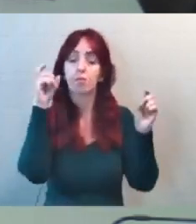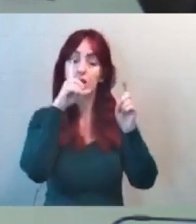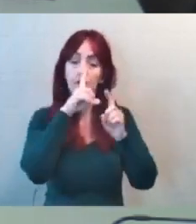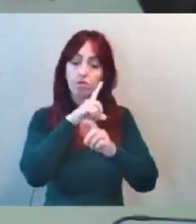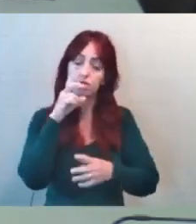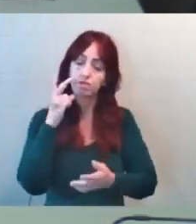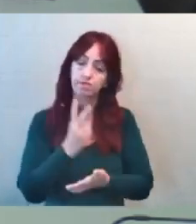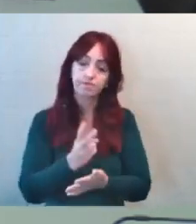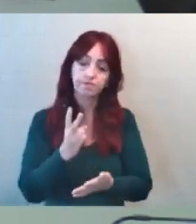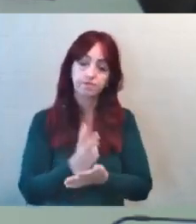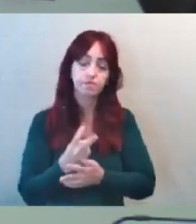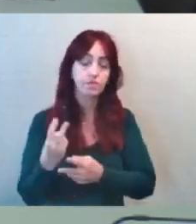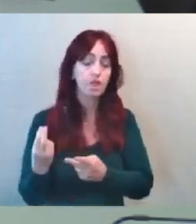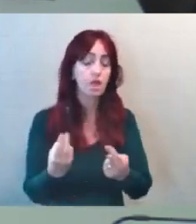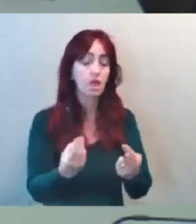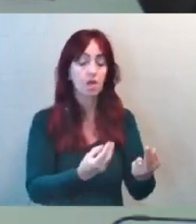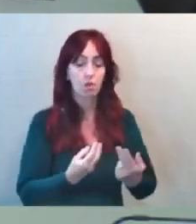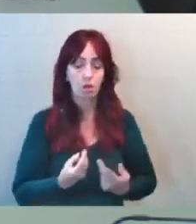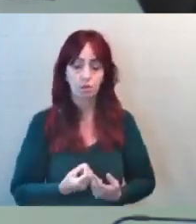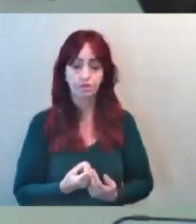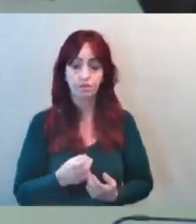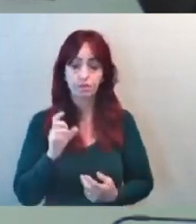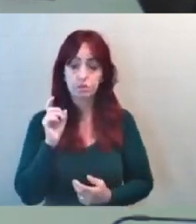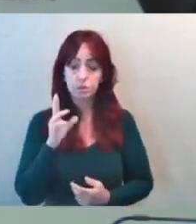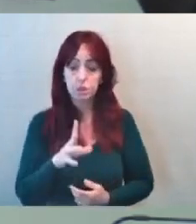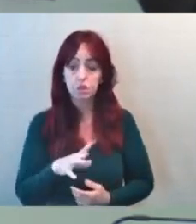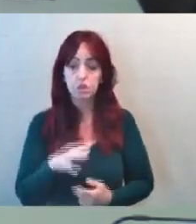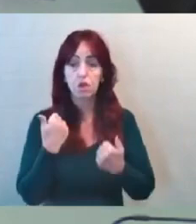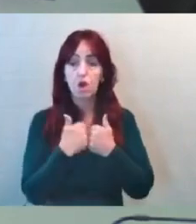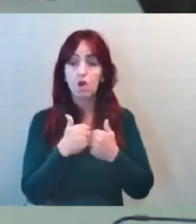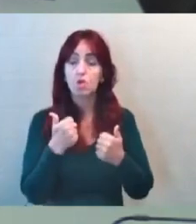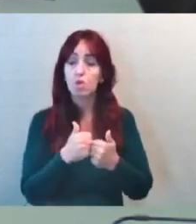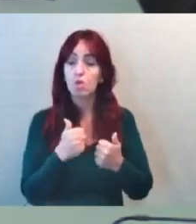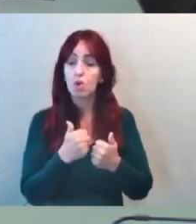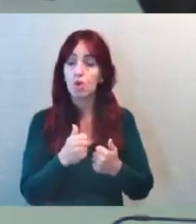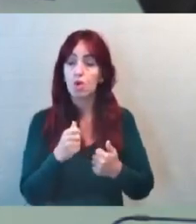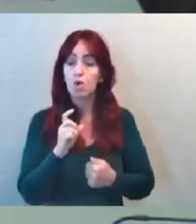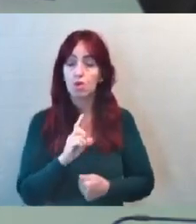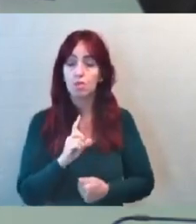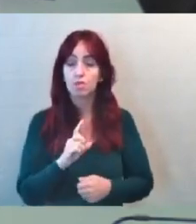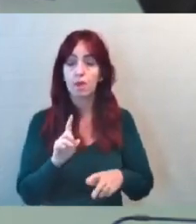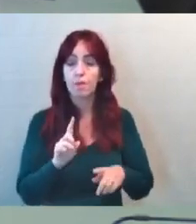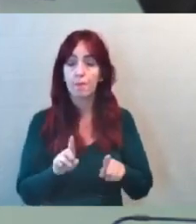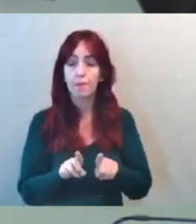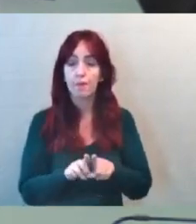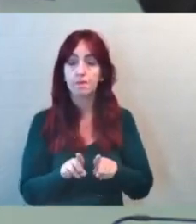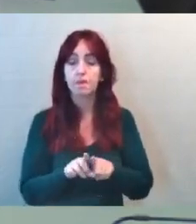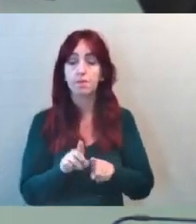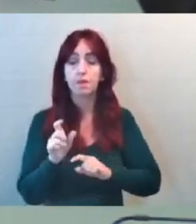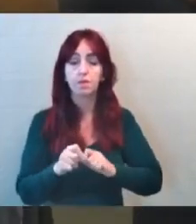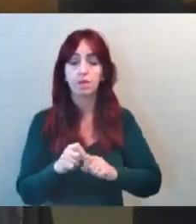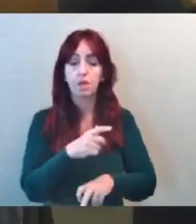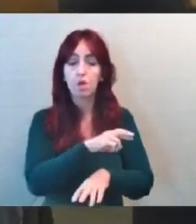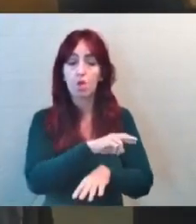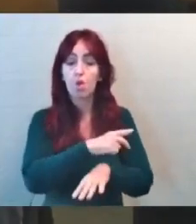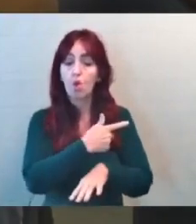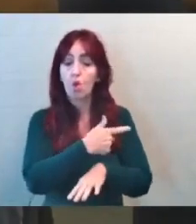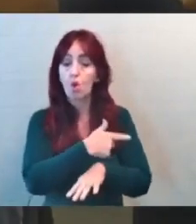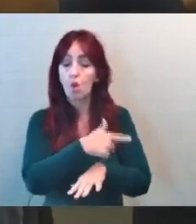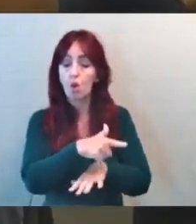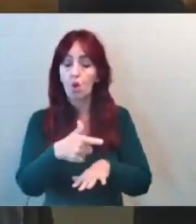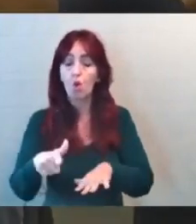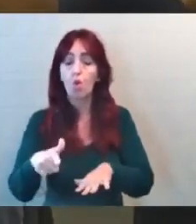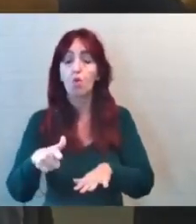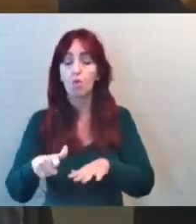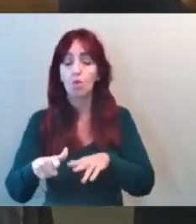passam. Não só na linha dessa empresa, mas como todas as outras linhas dessa empresa, as quais foi citado aqui